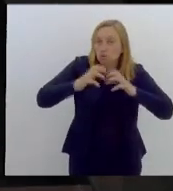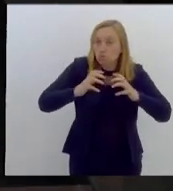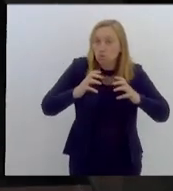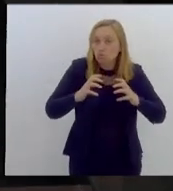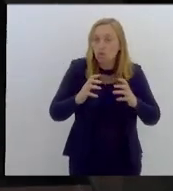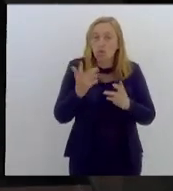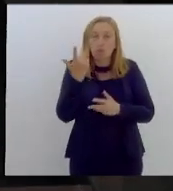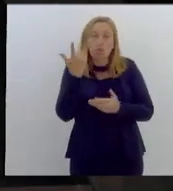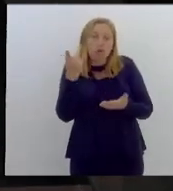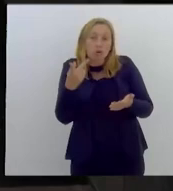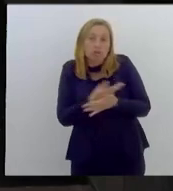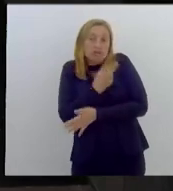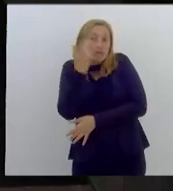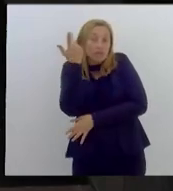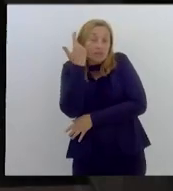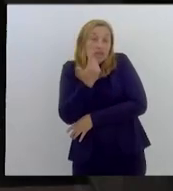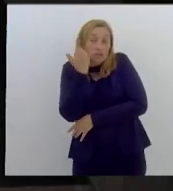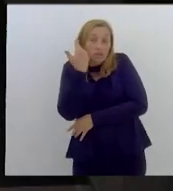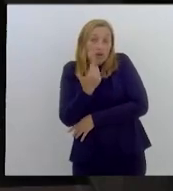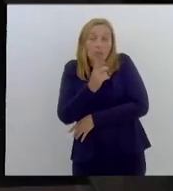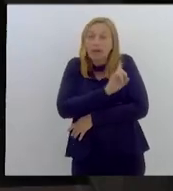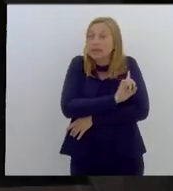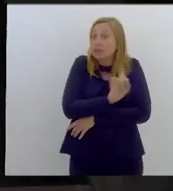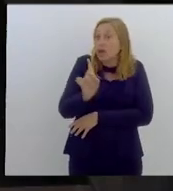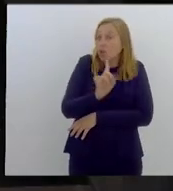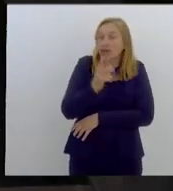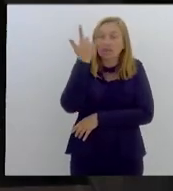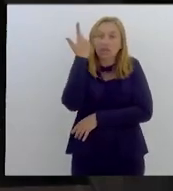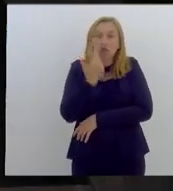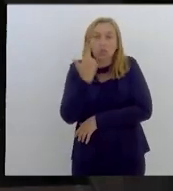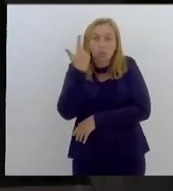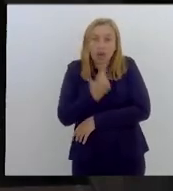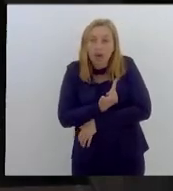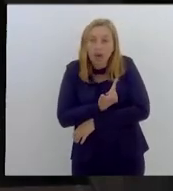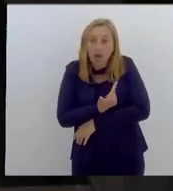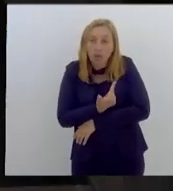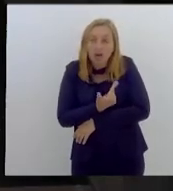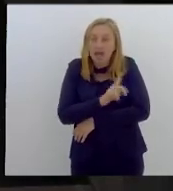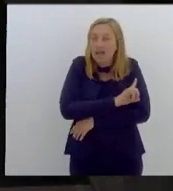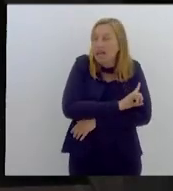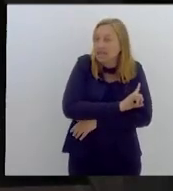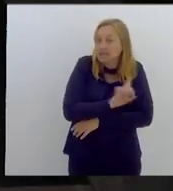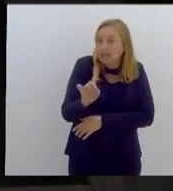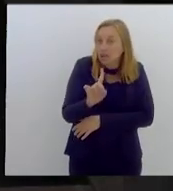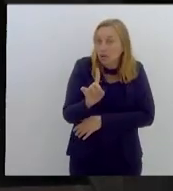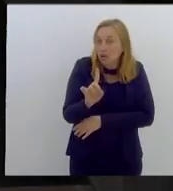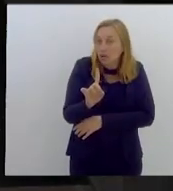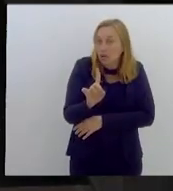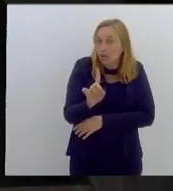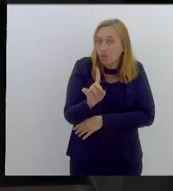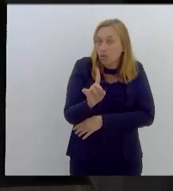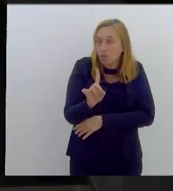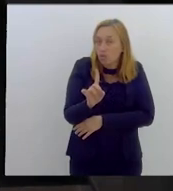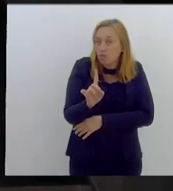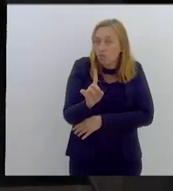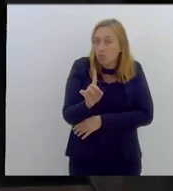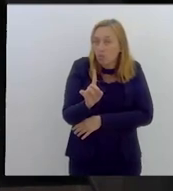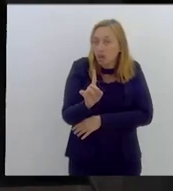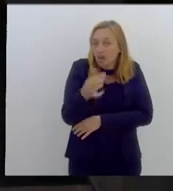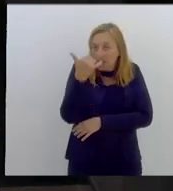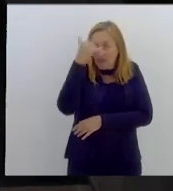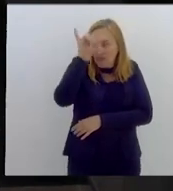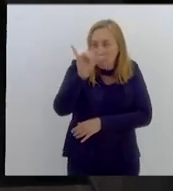fenômeno natural, mas não é natural a não aposta, inclusive, em prevenção